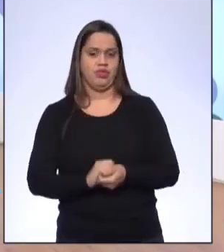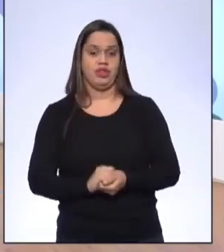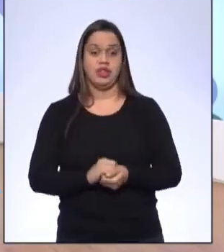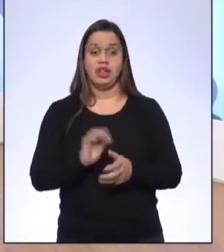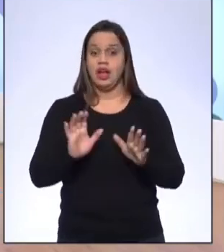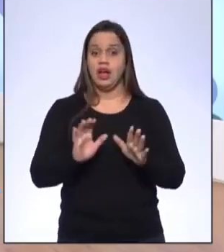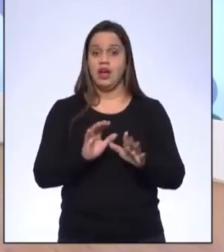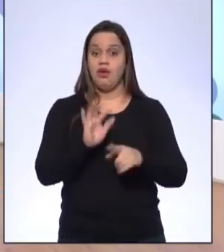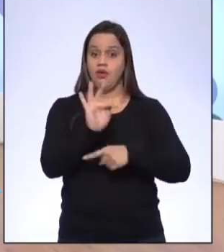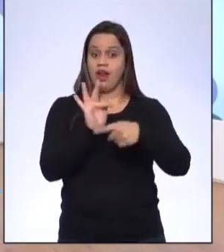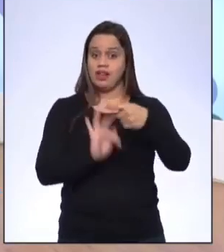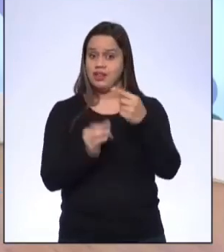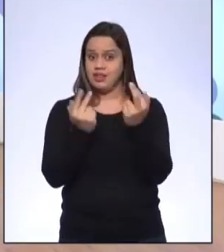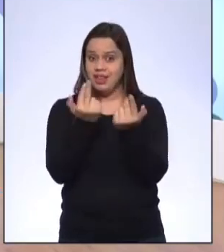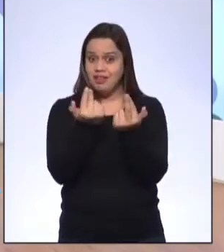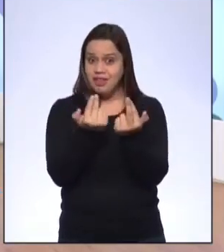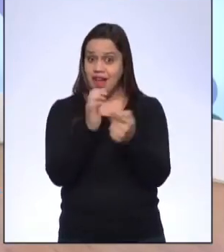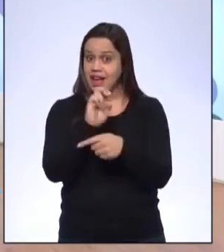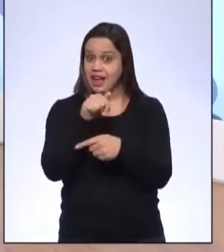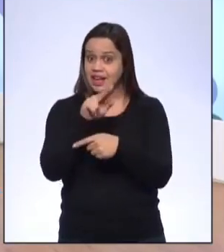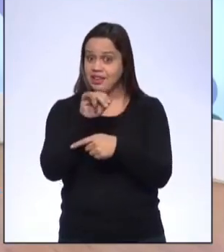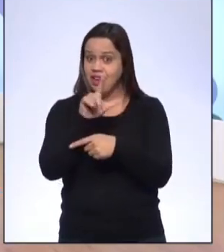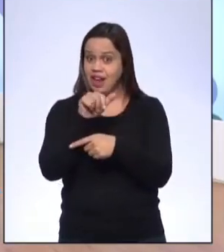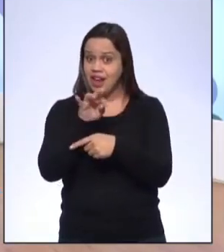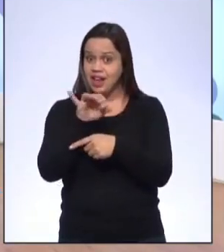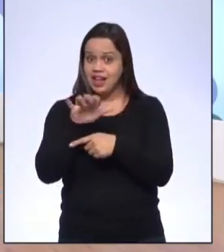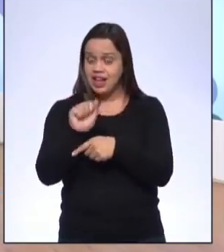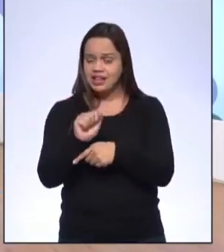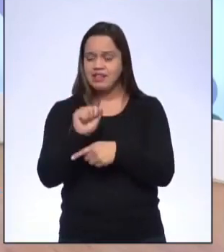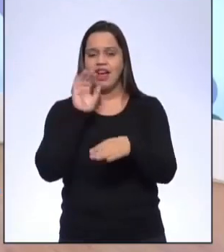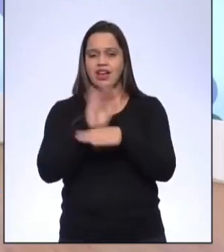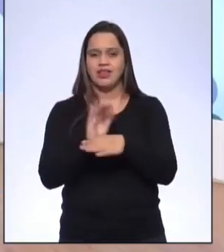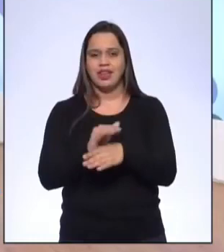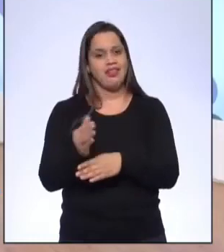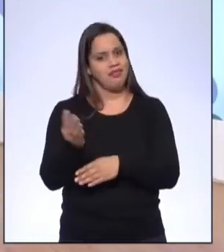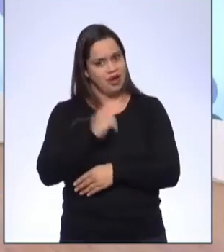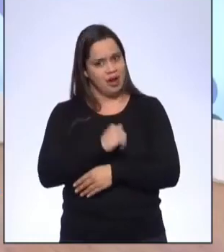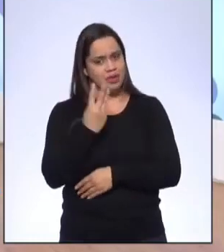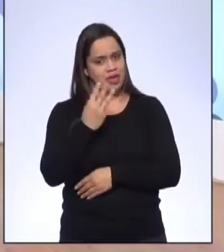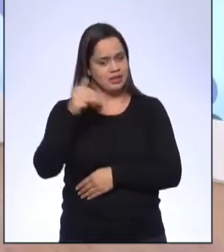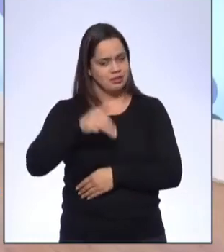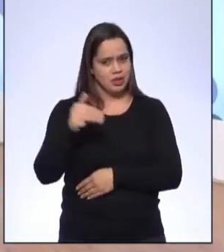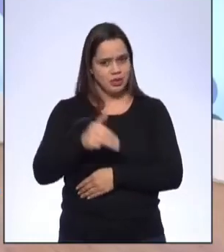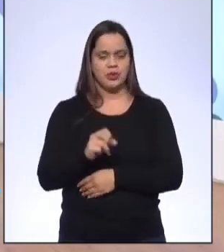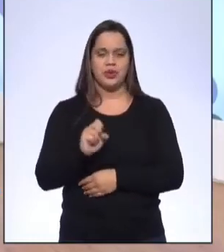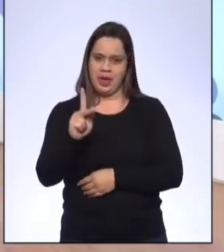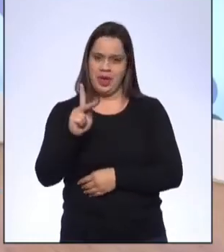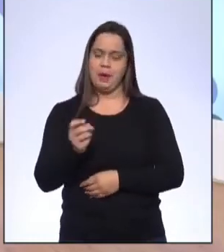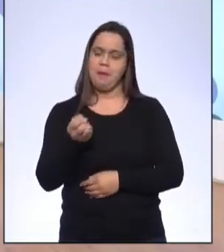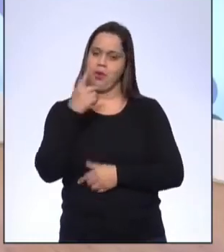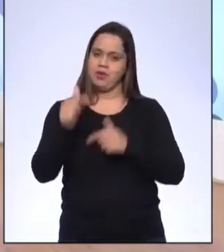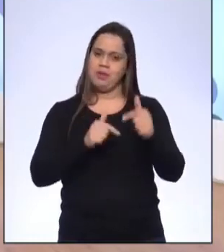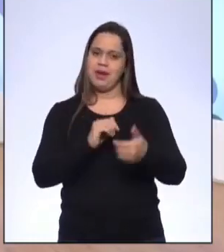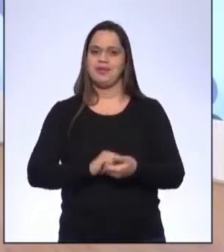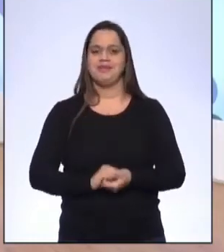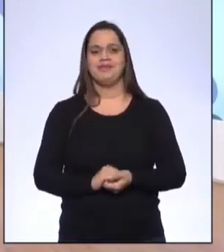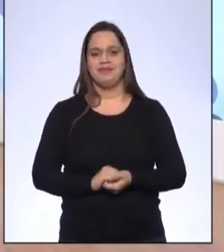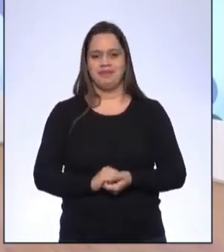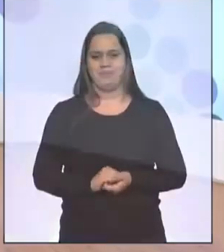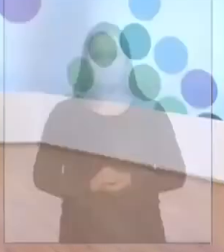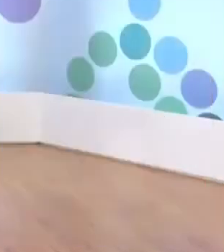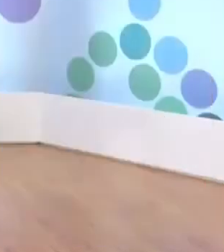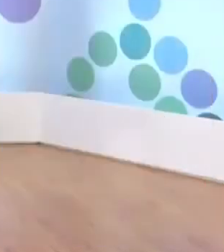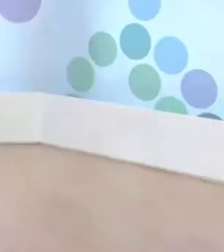Equivalência de frações? Oxe, é isso aí. Equivalência vai ajudar muito. Vamos lá, gente. 3 minutos. Bom trabalho para vocês. Ok.